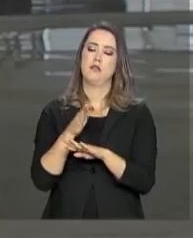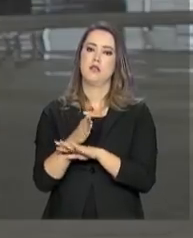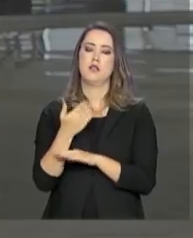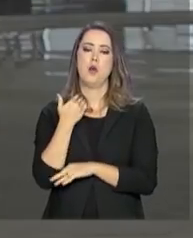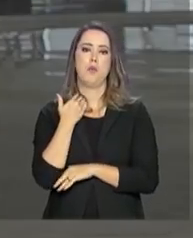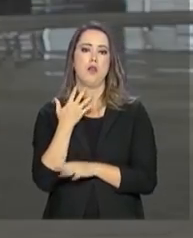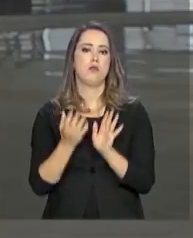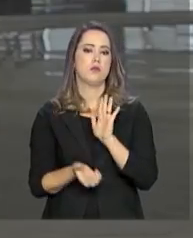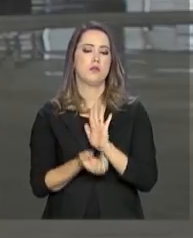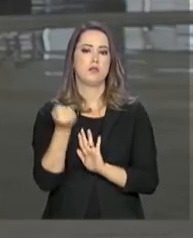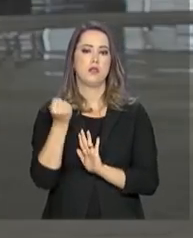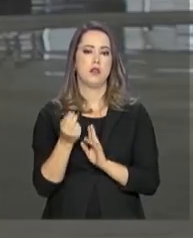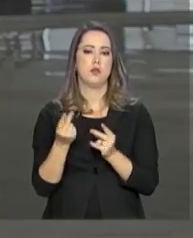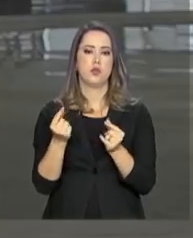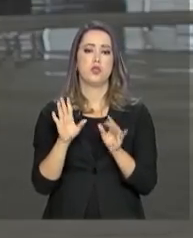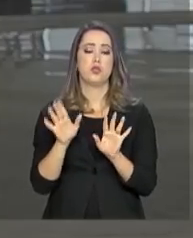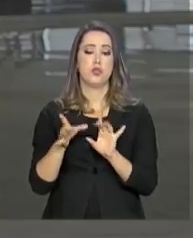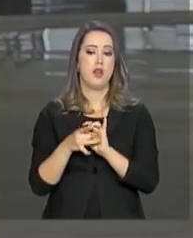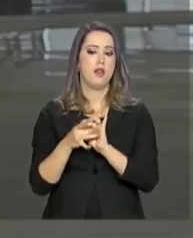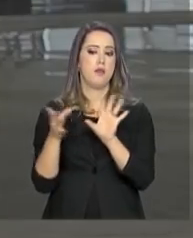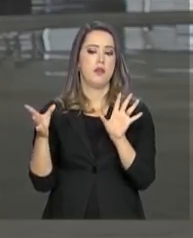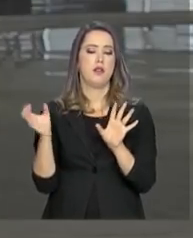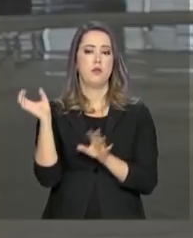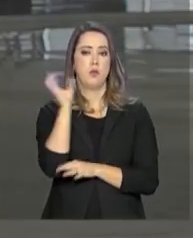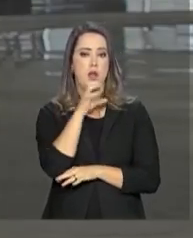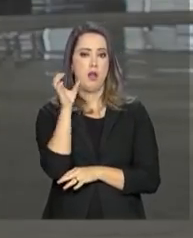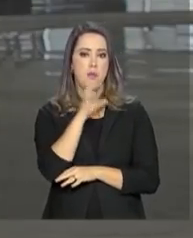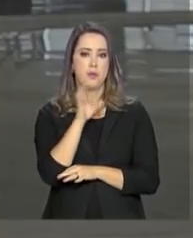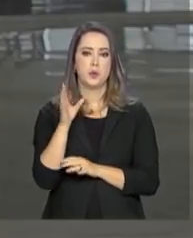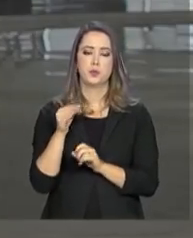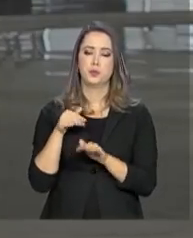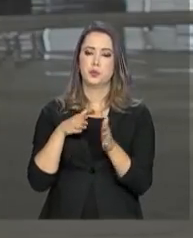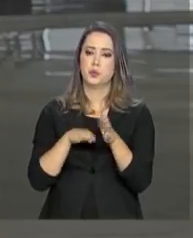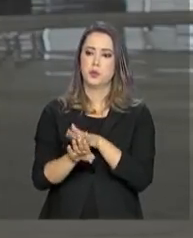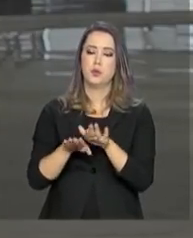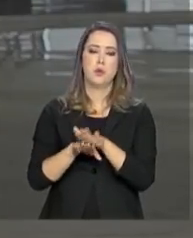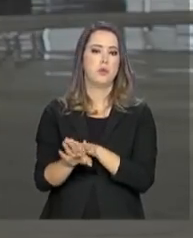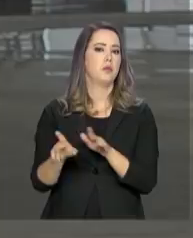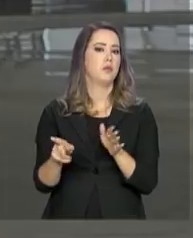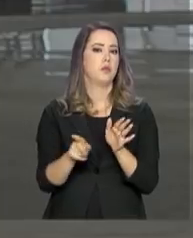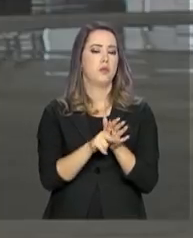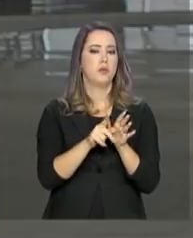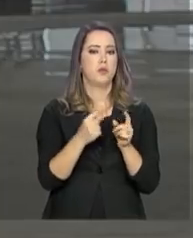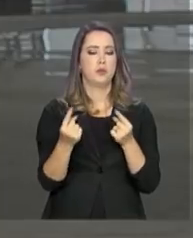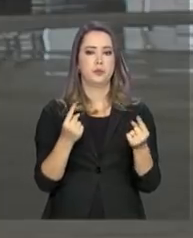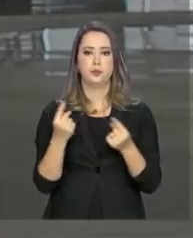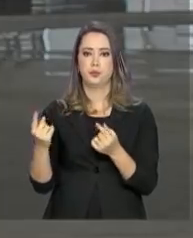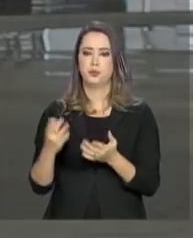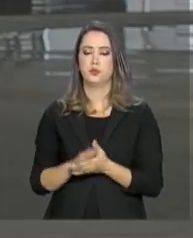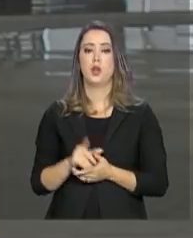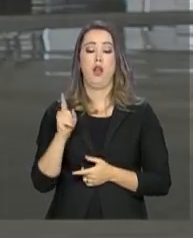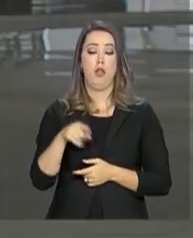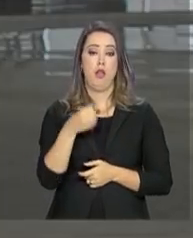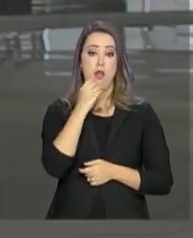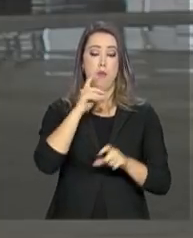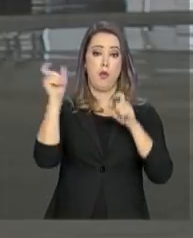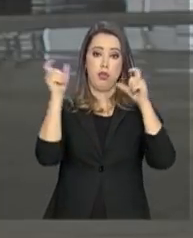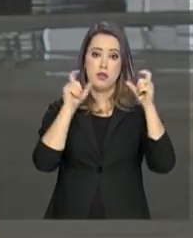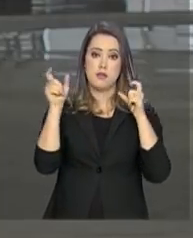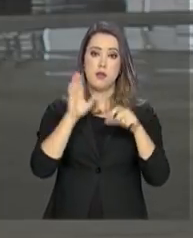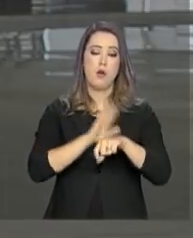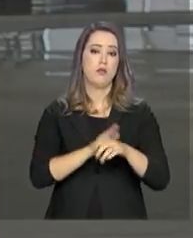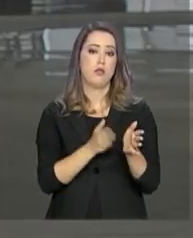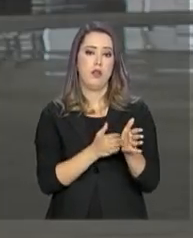à agência sacar o benefício eles vão receber os valores automaticamente na conta corrente e é bom ficar atento ao prazo